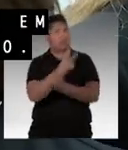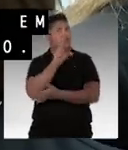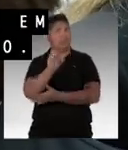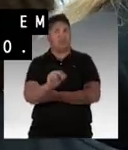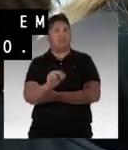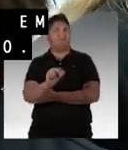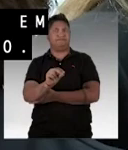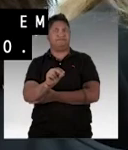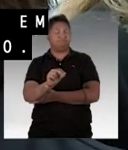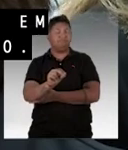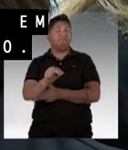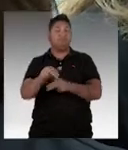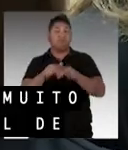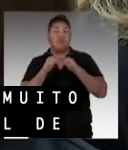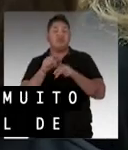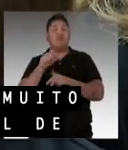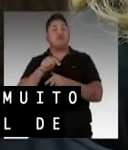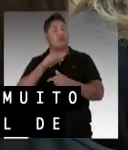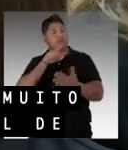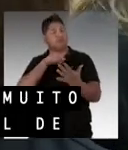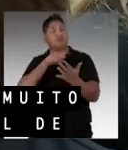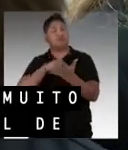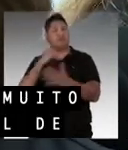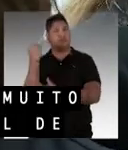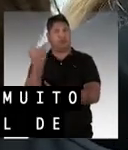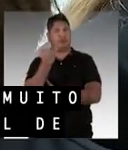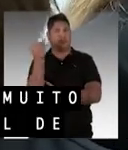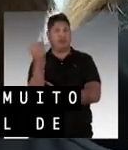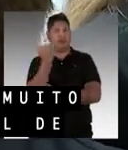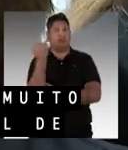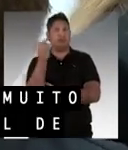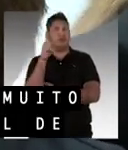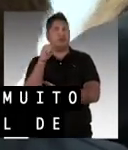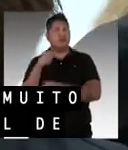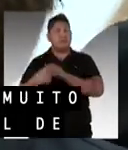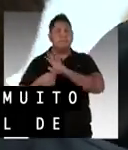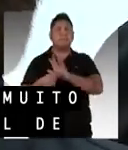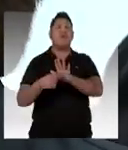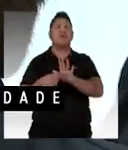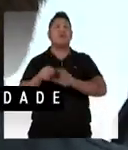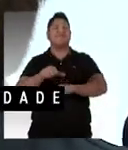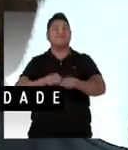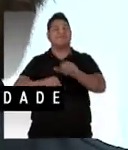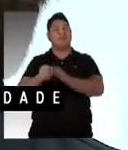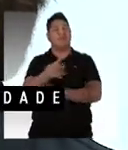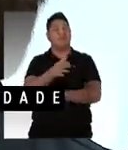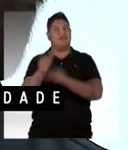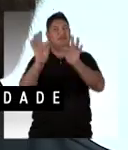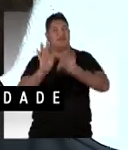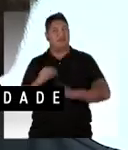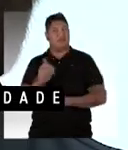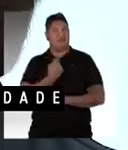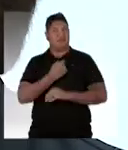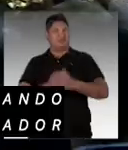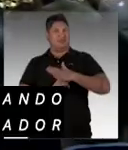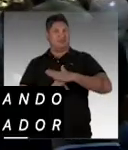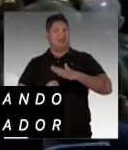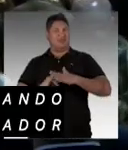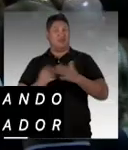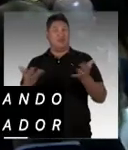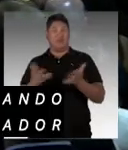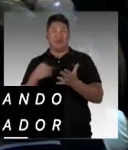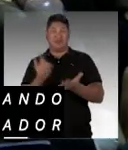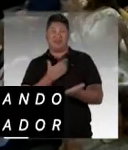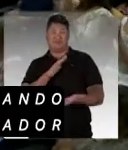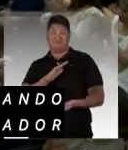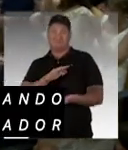sigam acontecendo em território brasileiro. E, portanto, é uma missão muito importante e é um sinal de renovação e de felicidade para a instituição que hoje